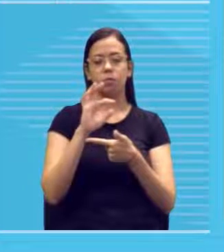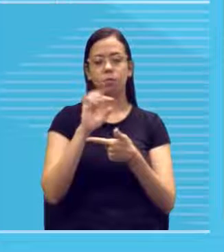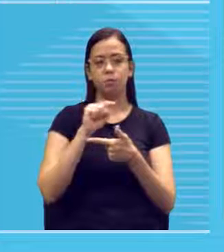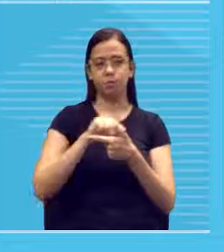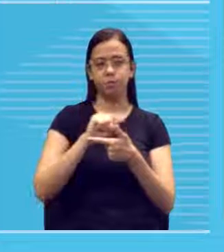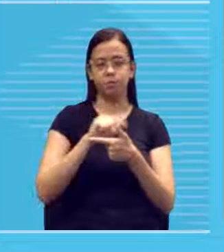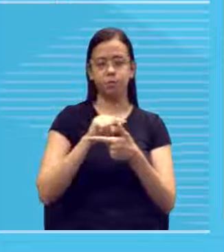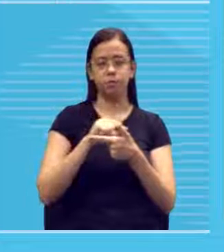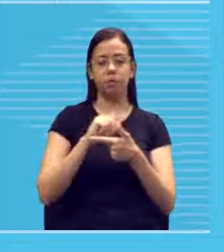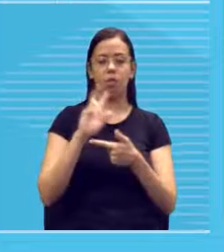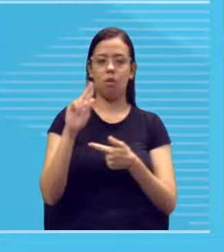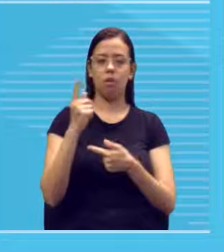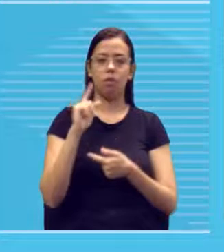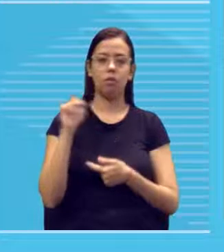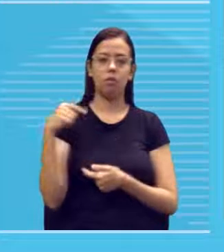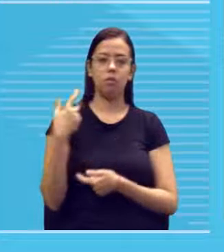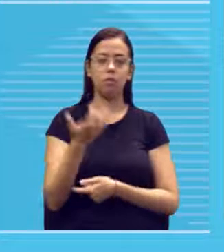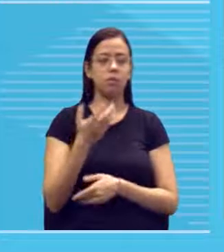tanto precisa